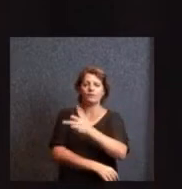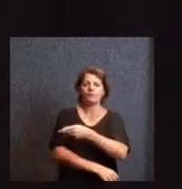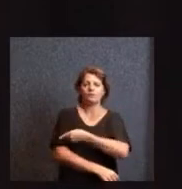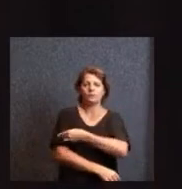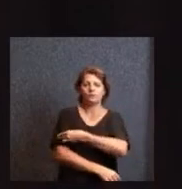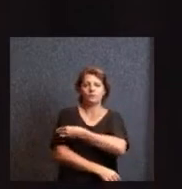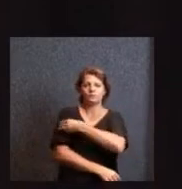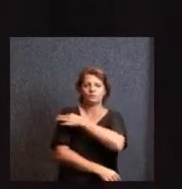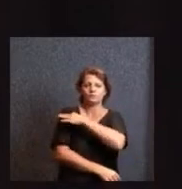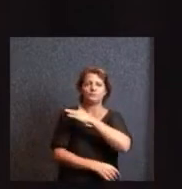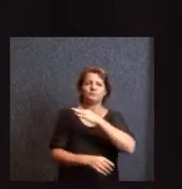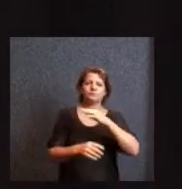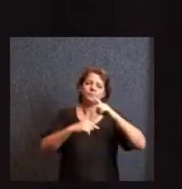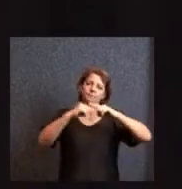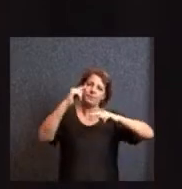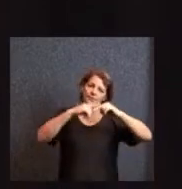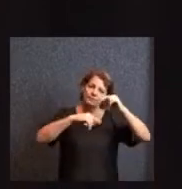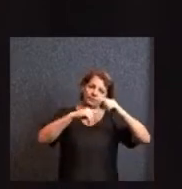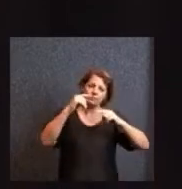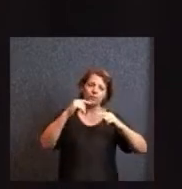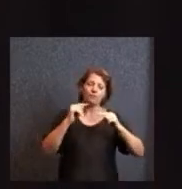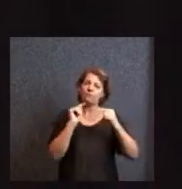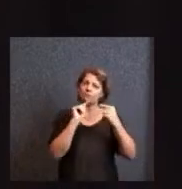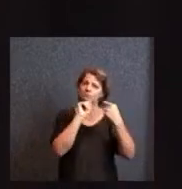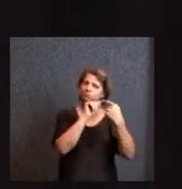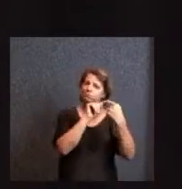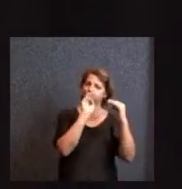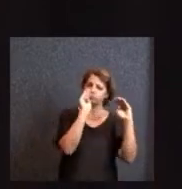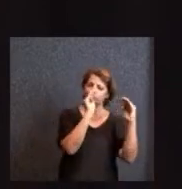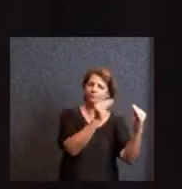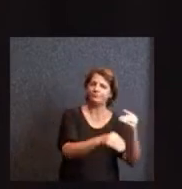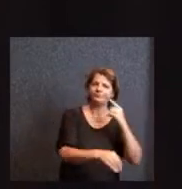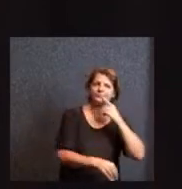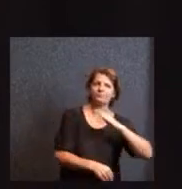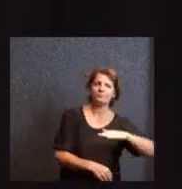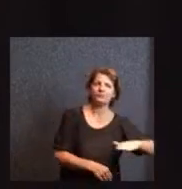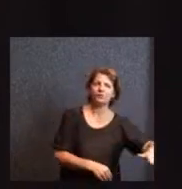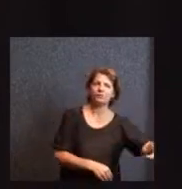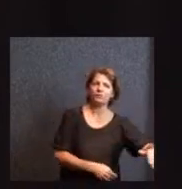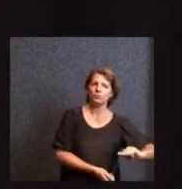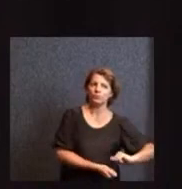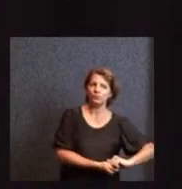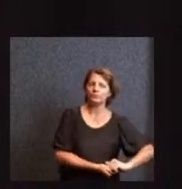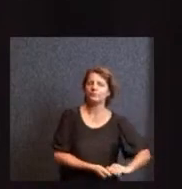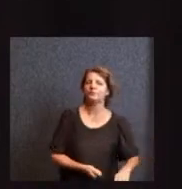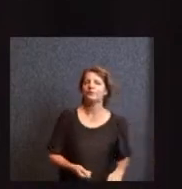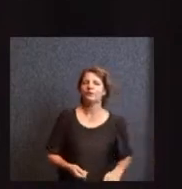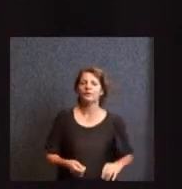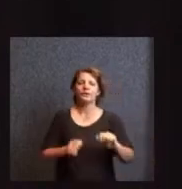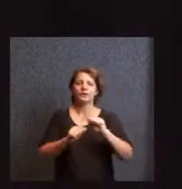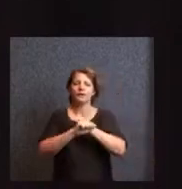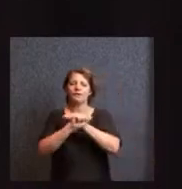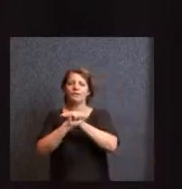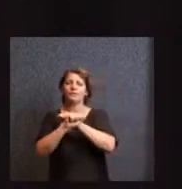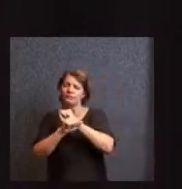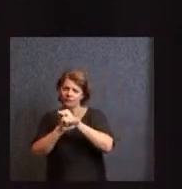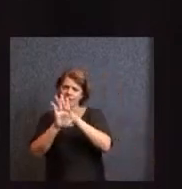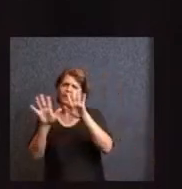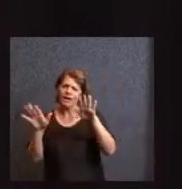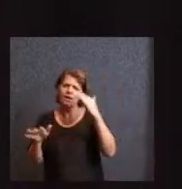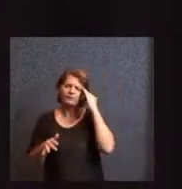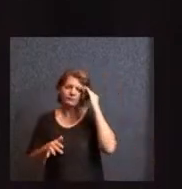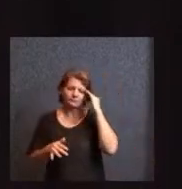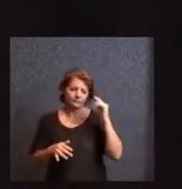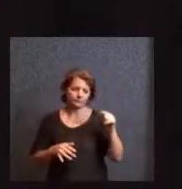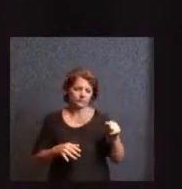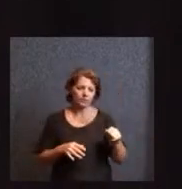esporte também, para todos eles, inclusive a educação infantil, ela não vai ter, claro, os mesmos materiais que tem para uma